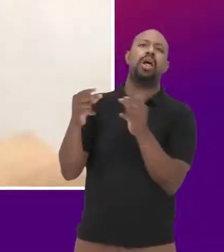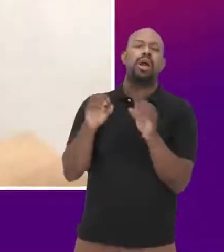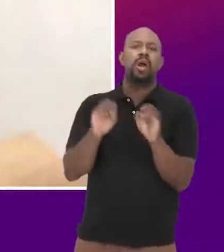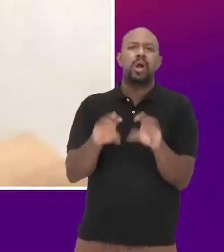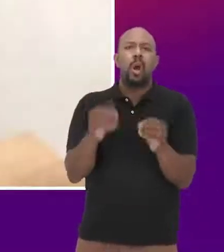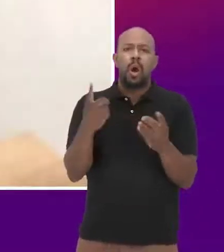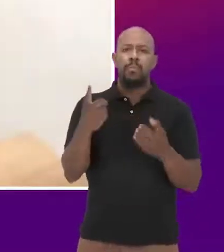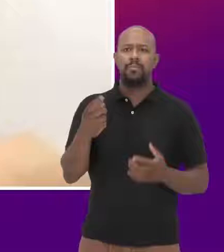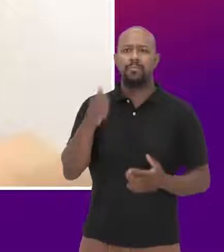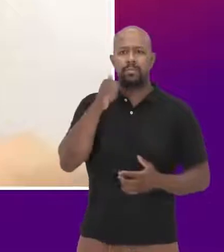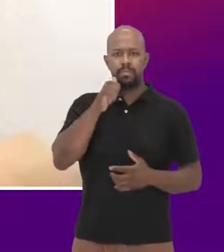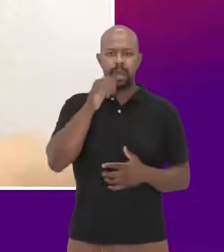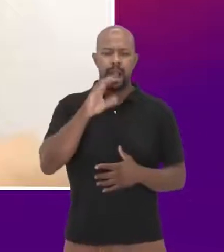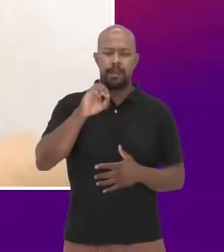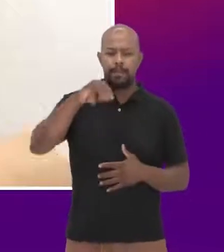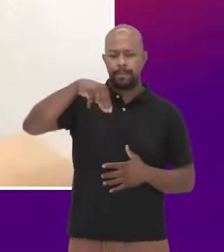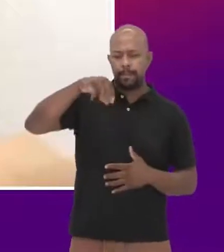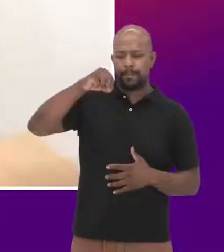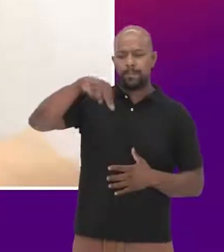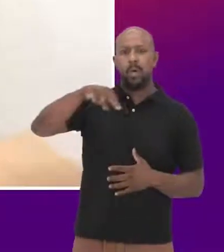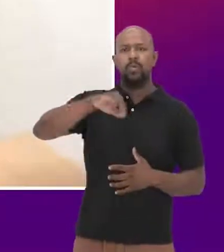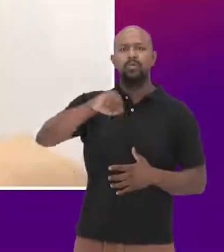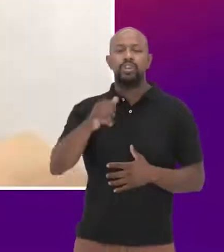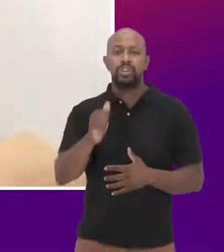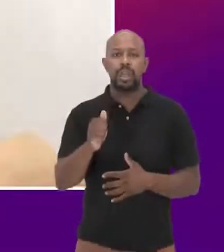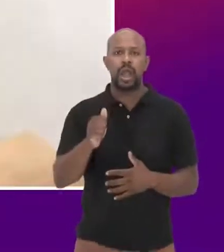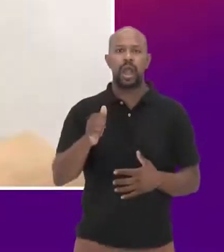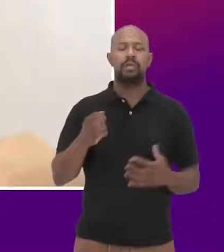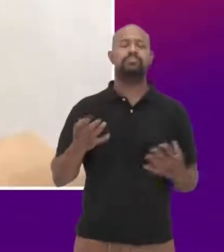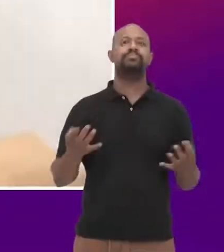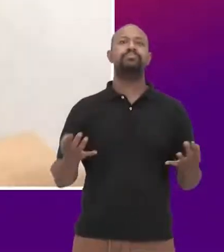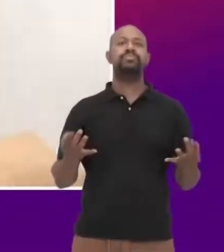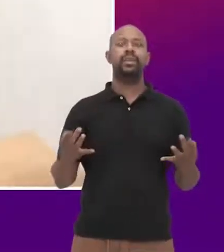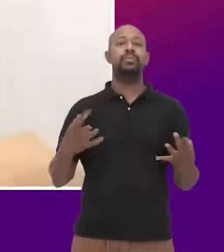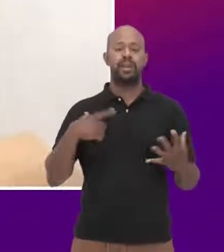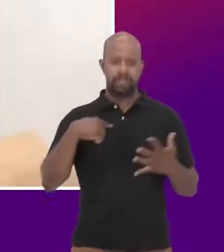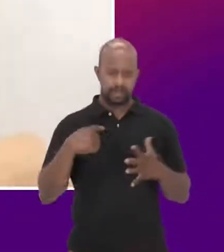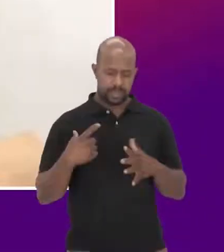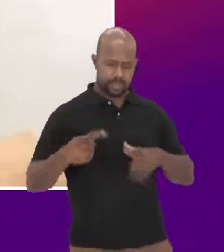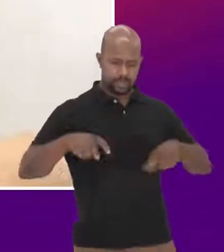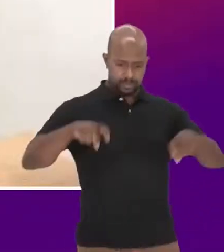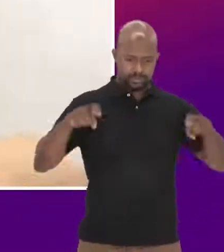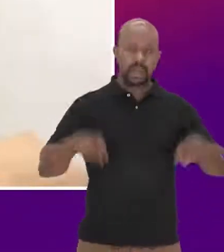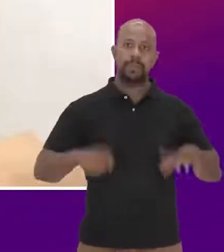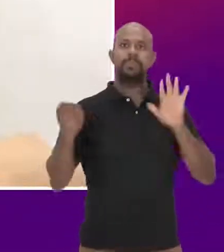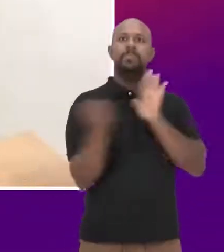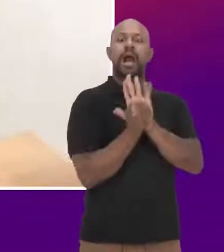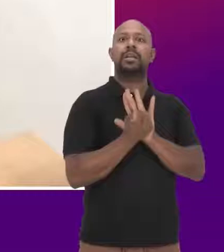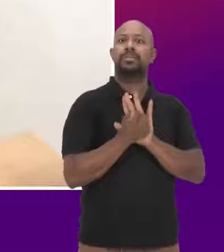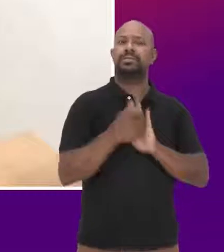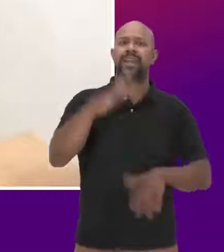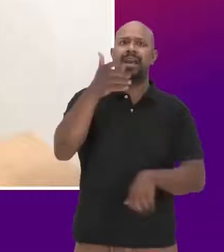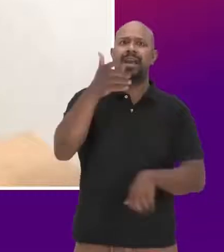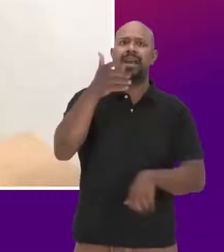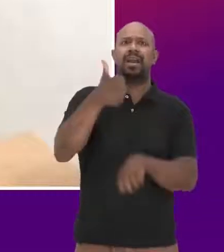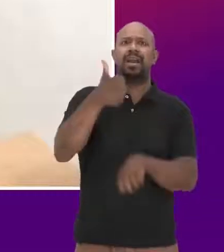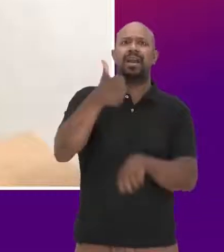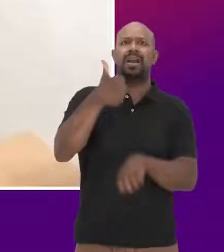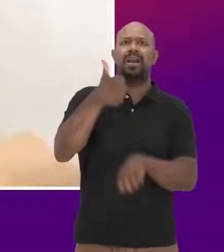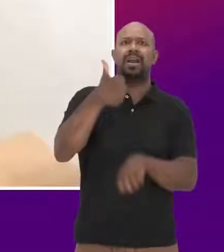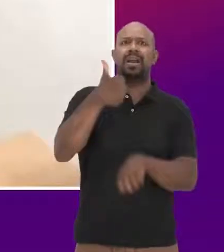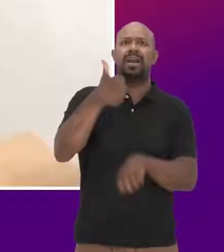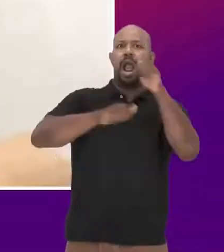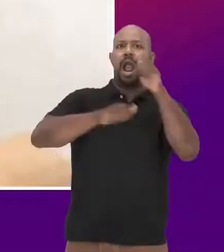uma monja zen budista vira embaixadora de marca de uma das maiores empresas de bebida alcoólica do